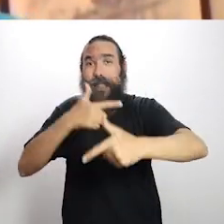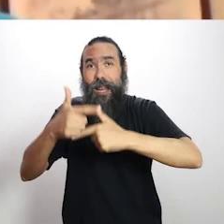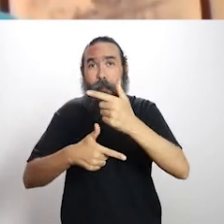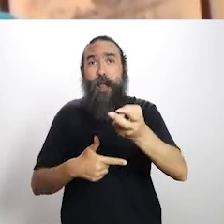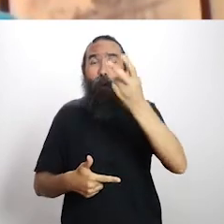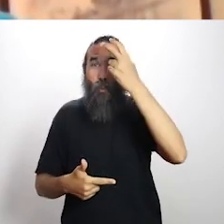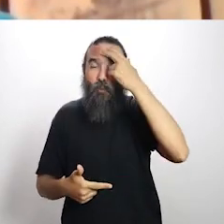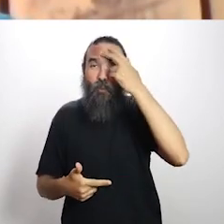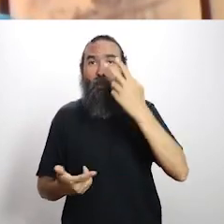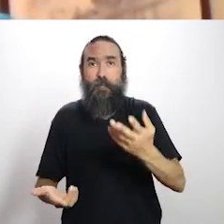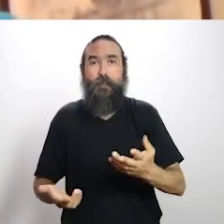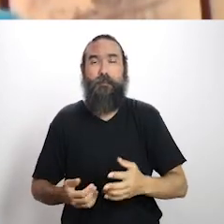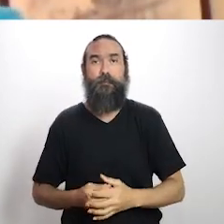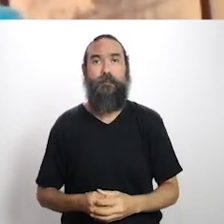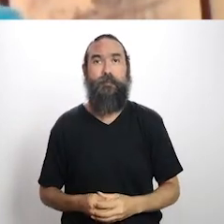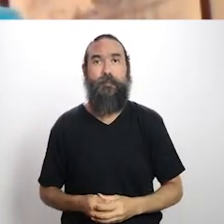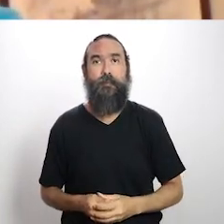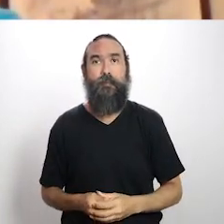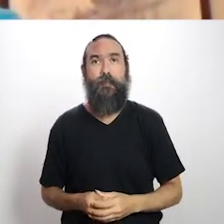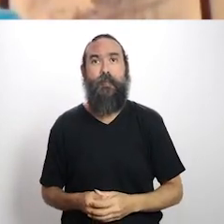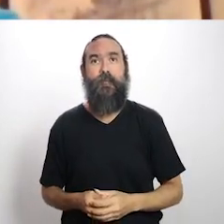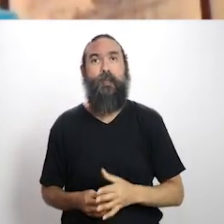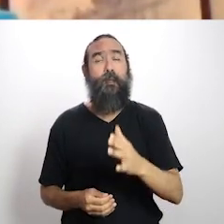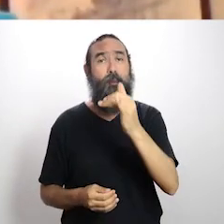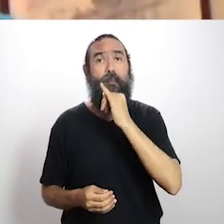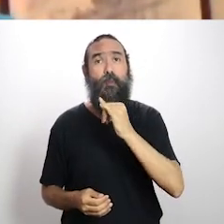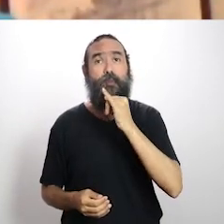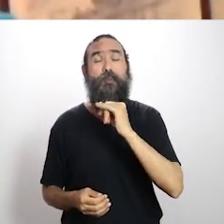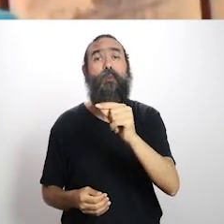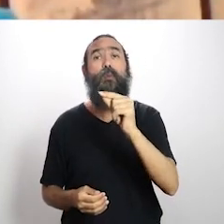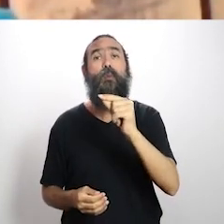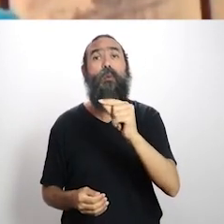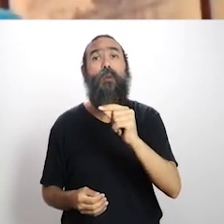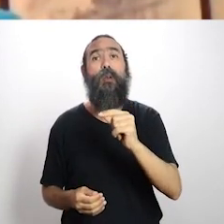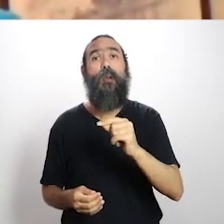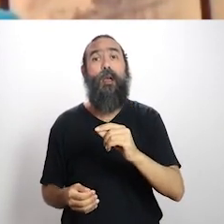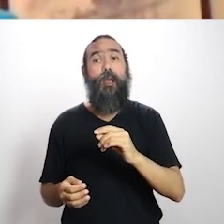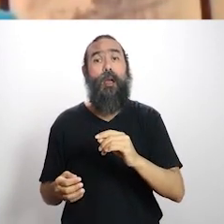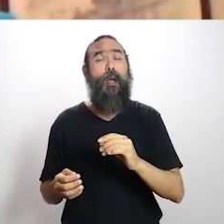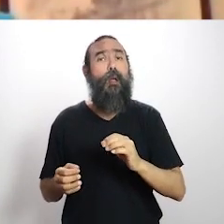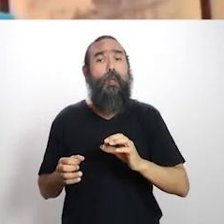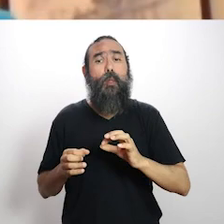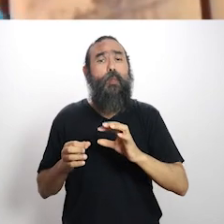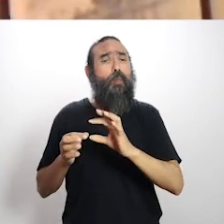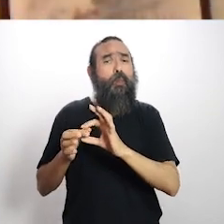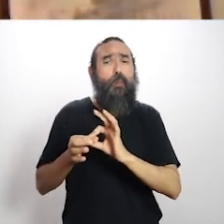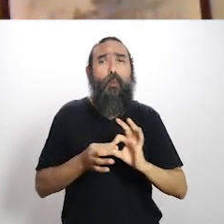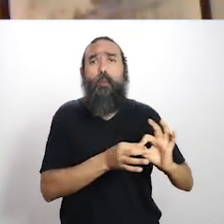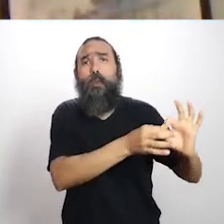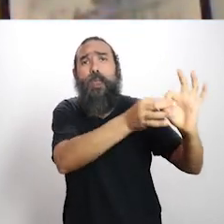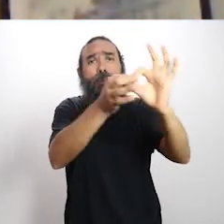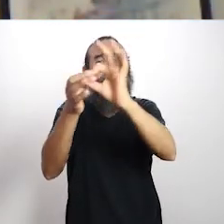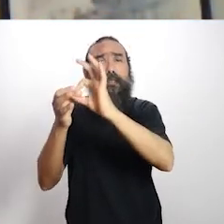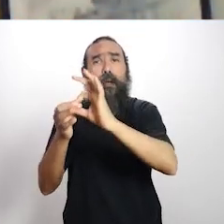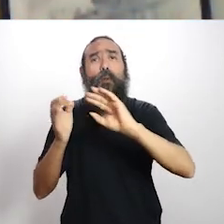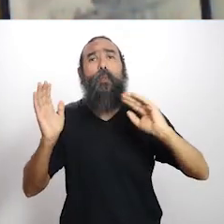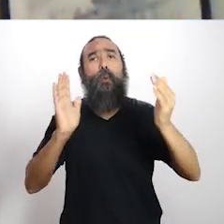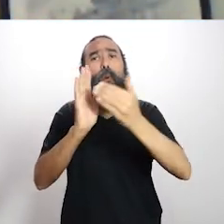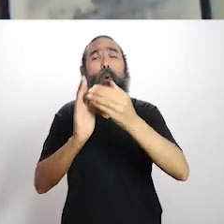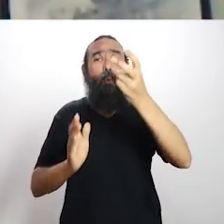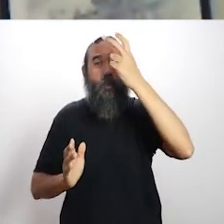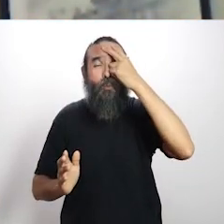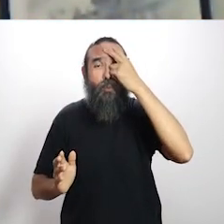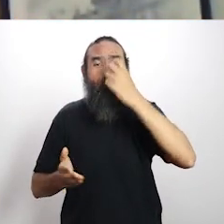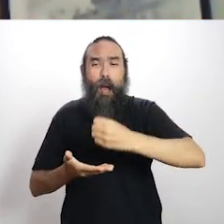rede para espaços o acesso é universal ele não é por seleção tem também a possibilidade do